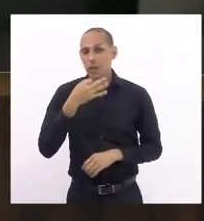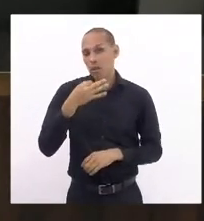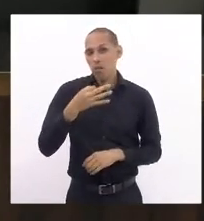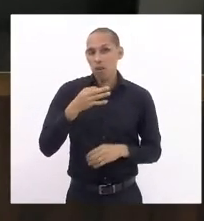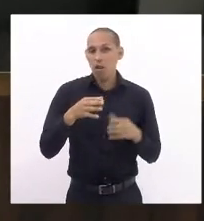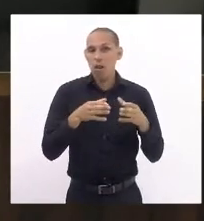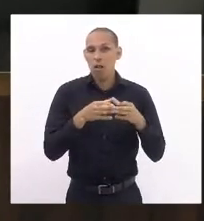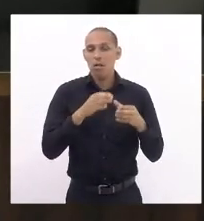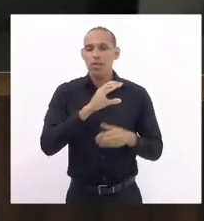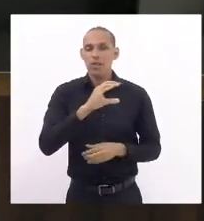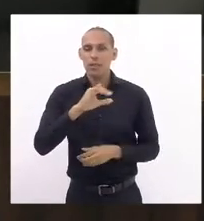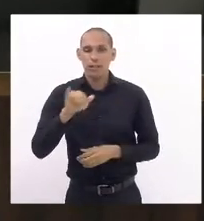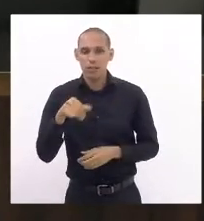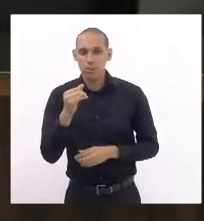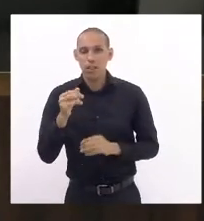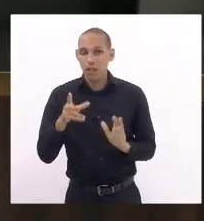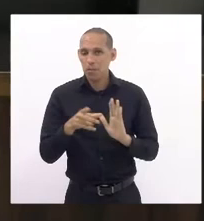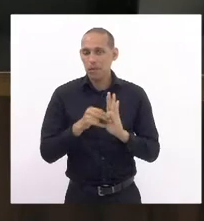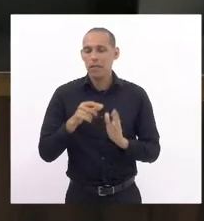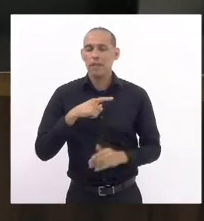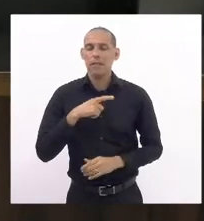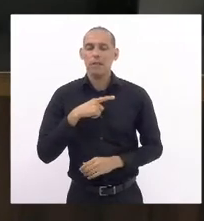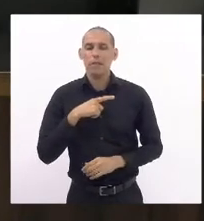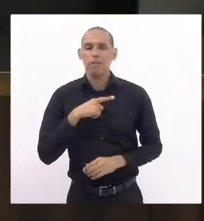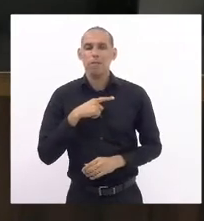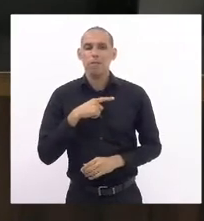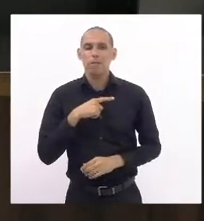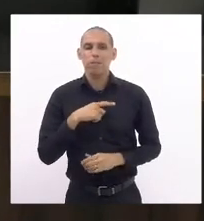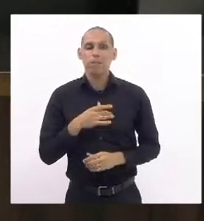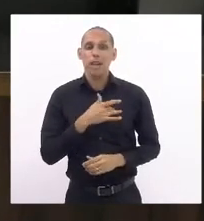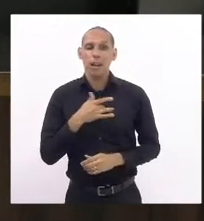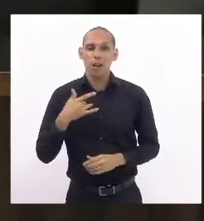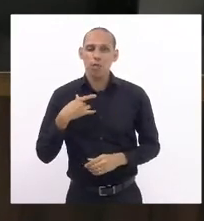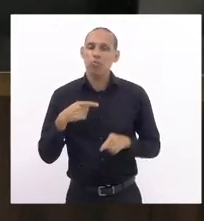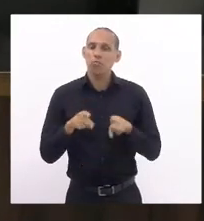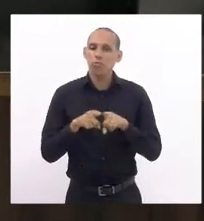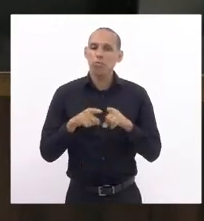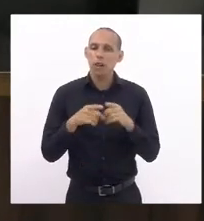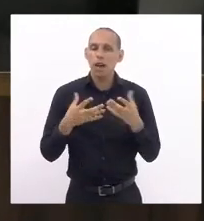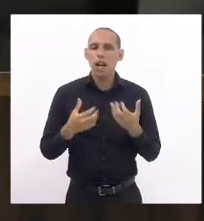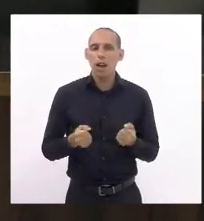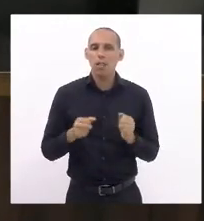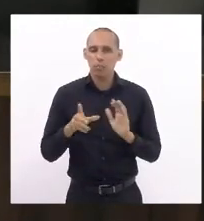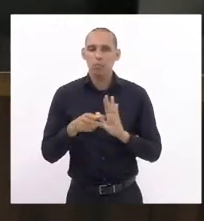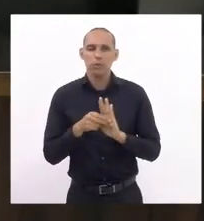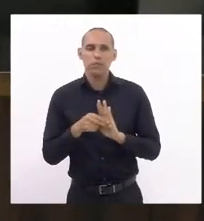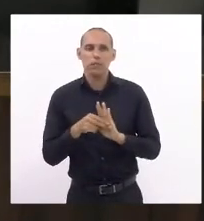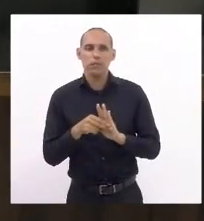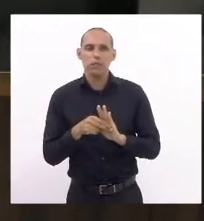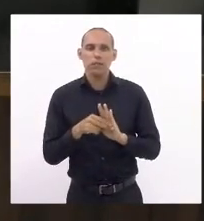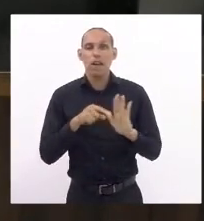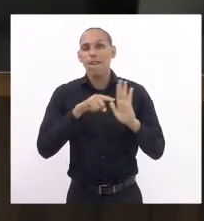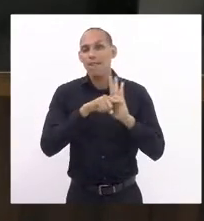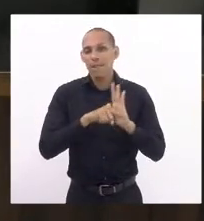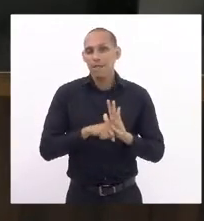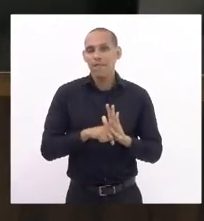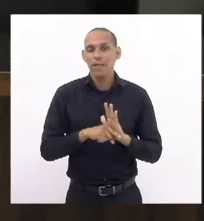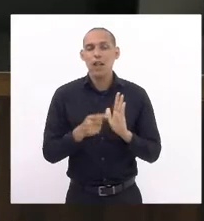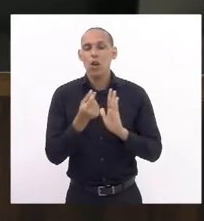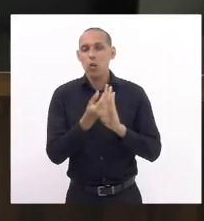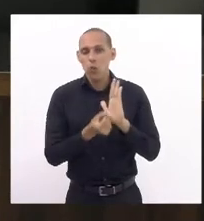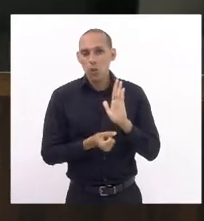e Justiça pela constitucionalidade com emendas. Saúde favorável com emendas. E Orçamento, Finanças, Fiscalização Financeira e